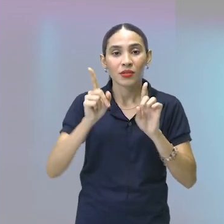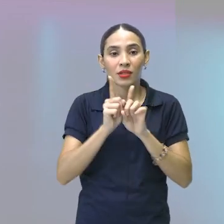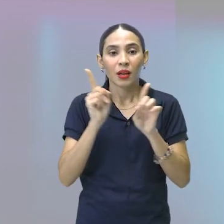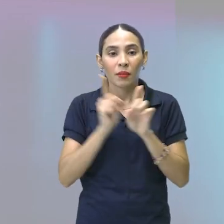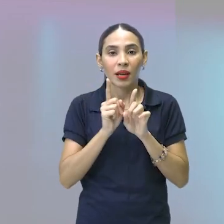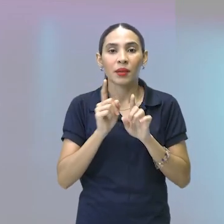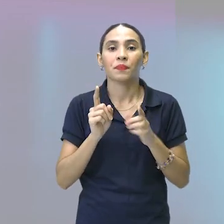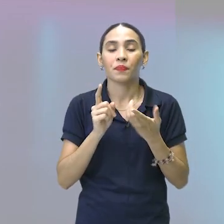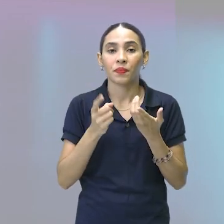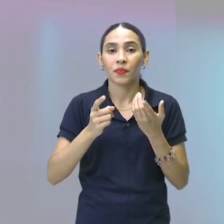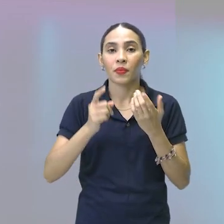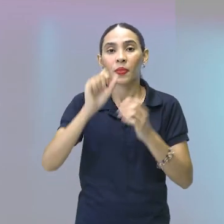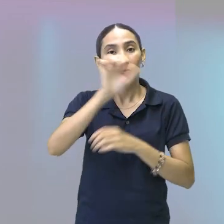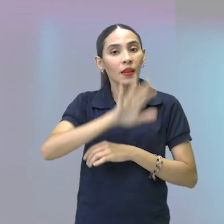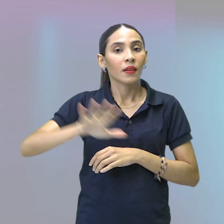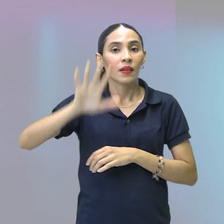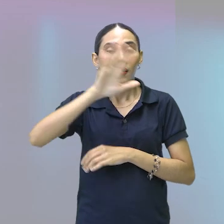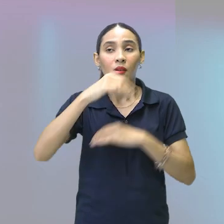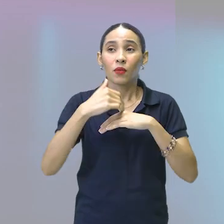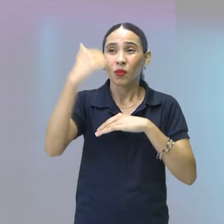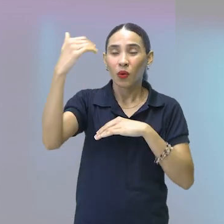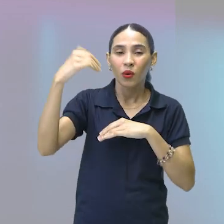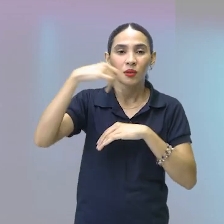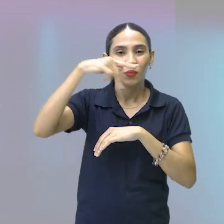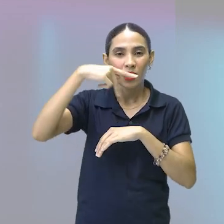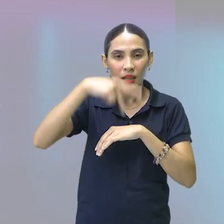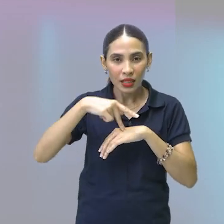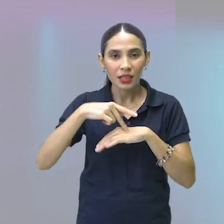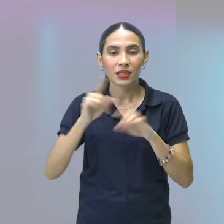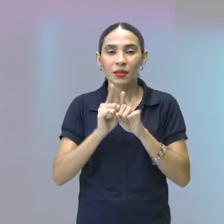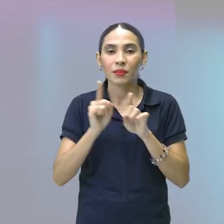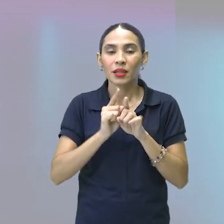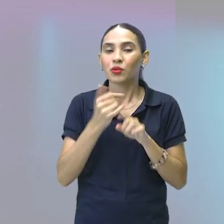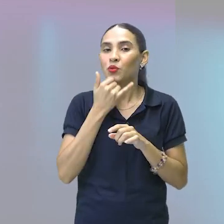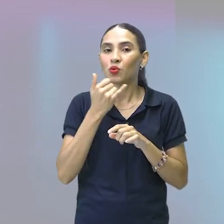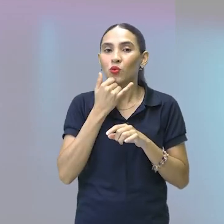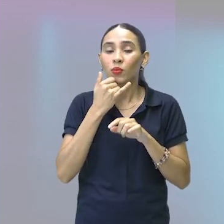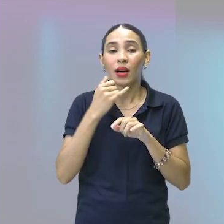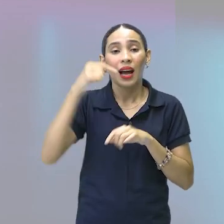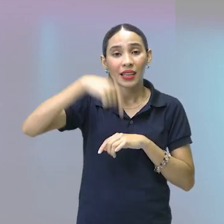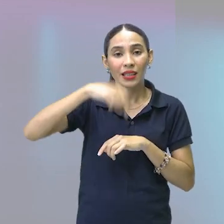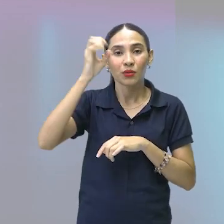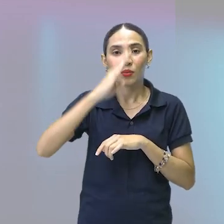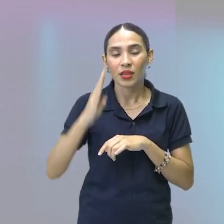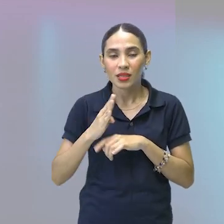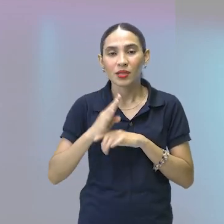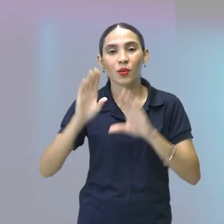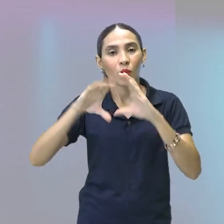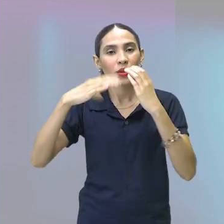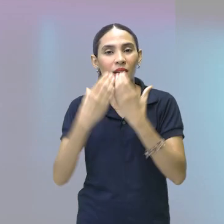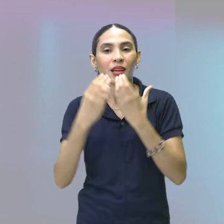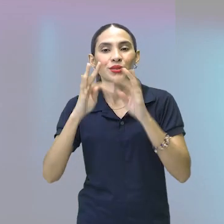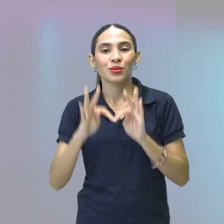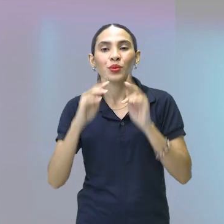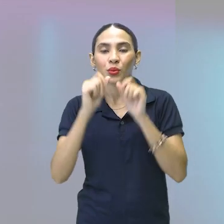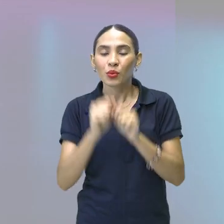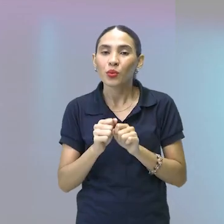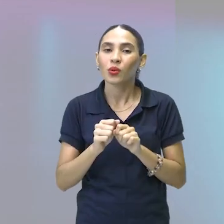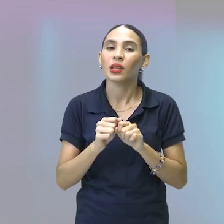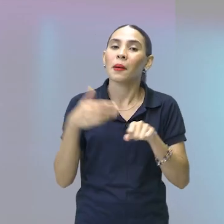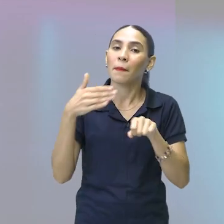projetos, tanto nacionais, falamos lá no caminho, lá do Rio de Janeiro, onde uma comunidade toda